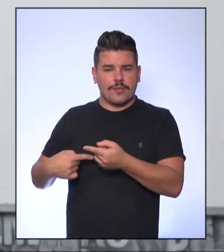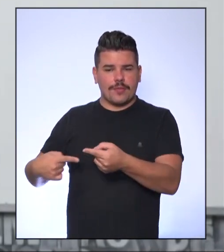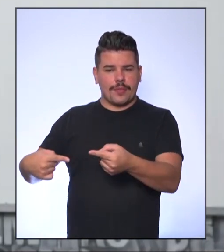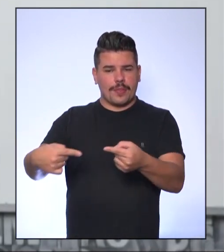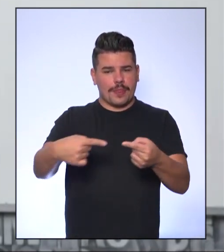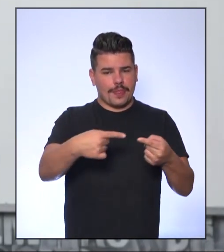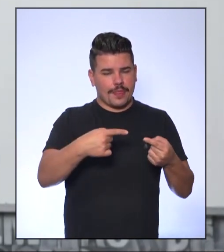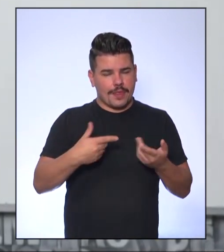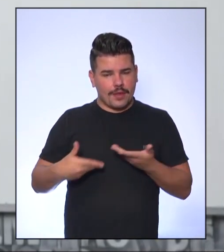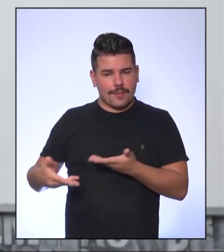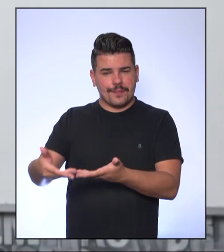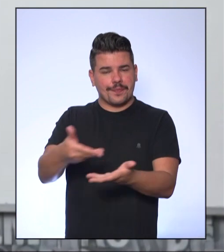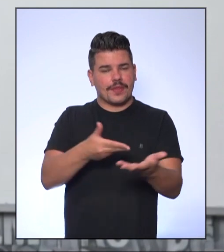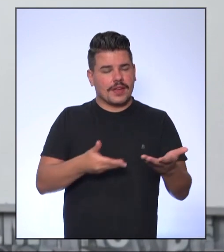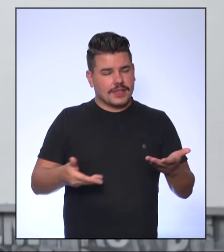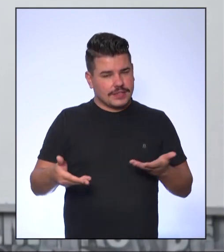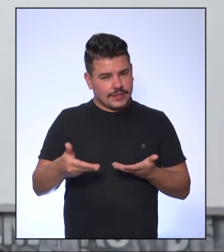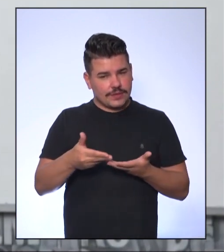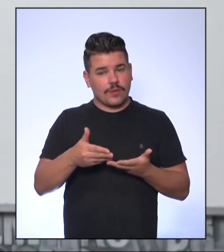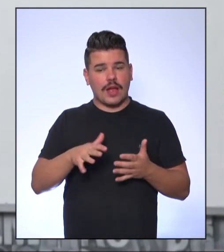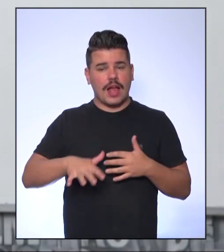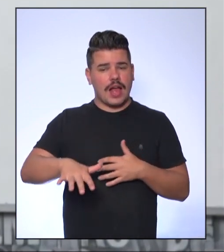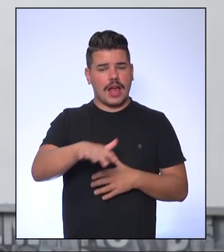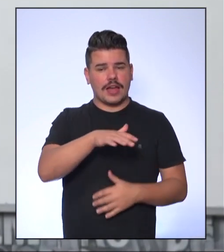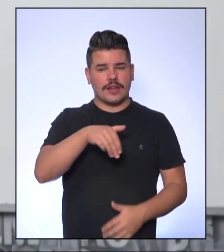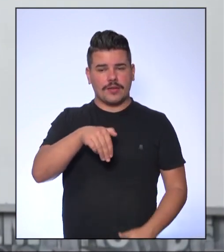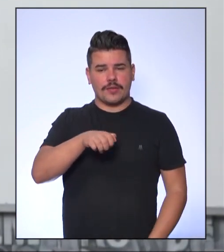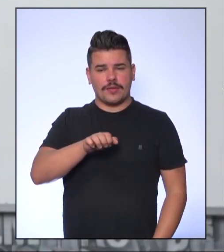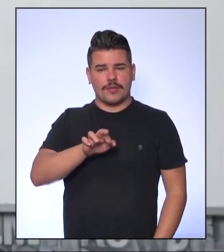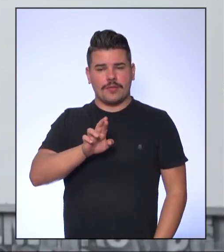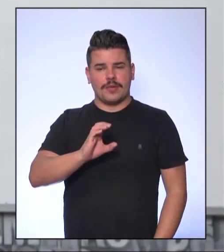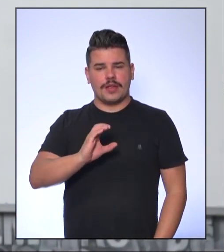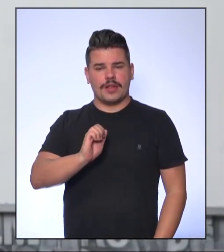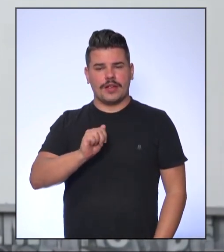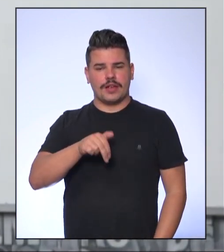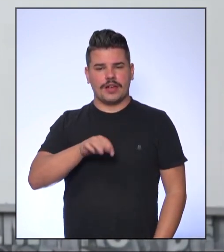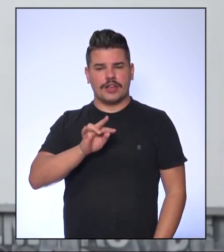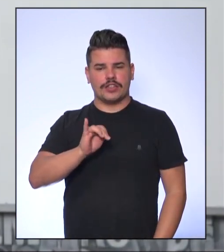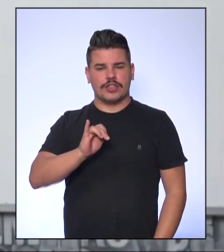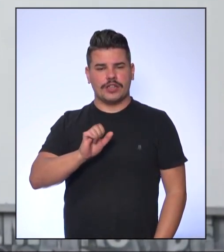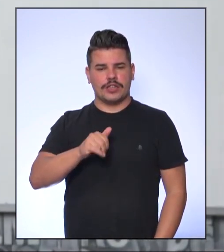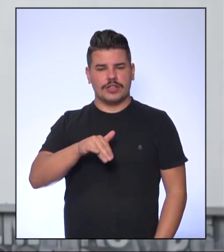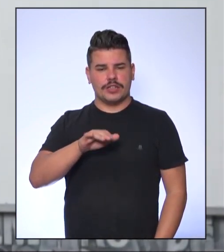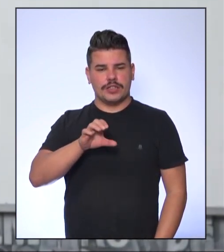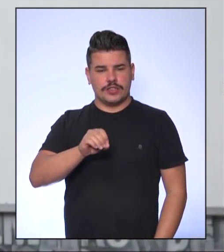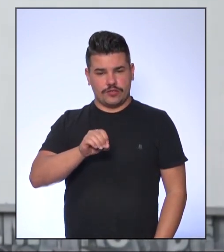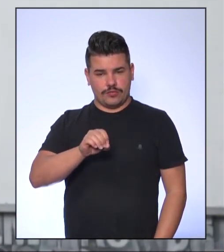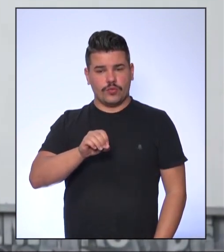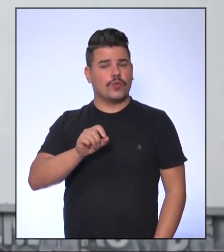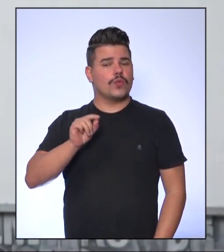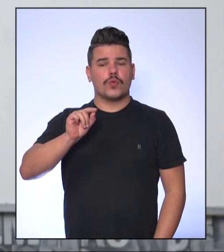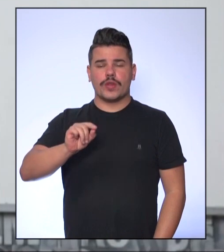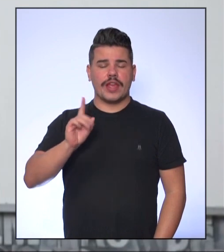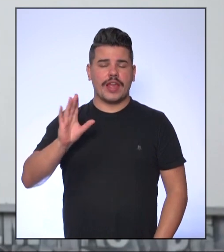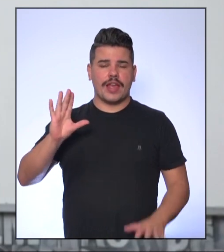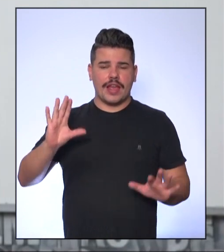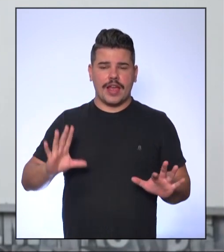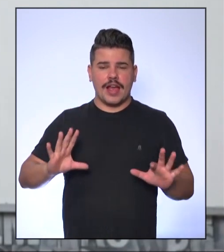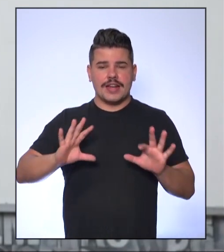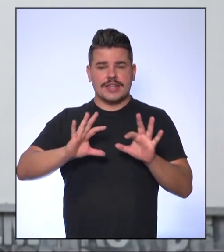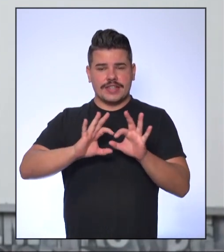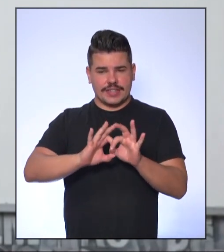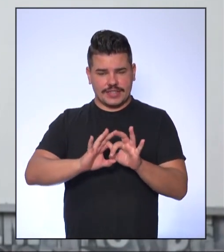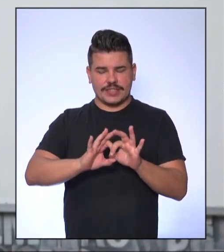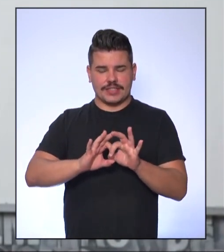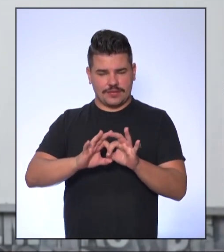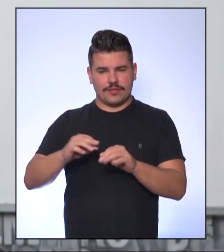Este mercantilismo, ele está muito associado àquela que nós chamamos de aliança,